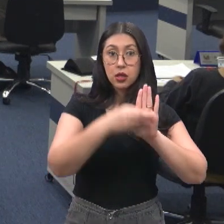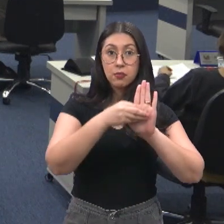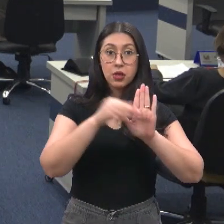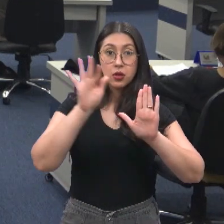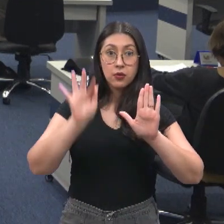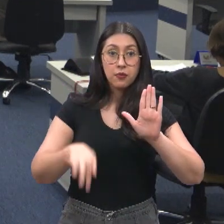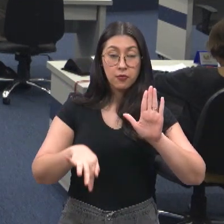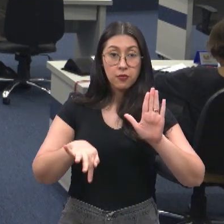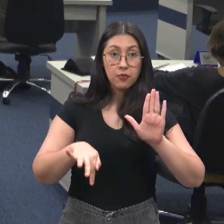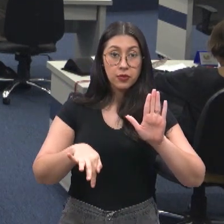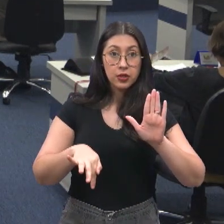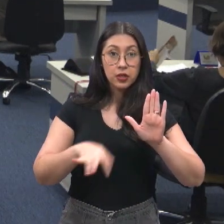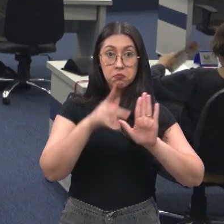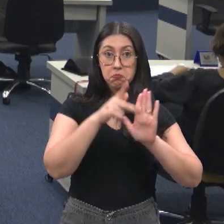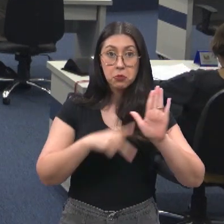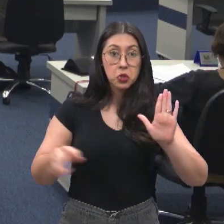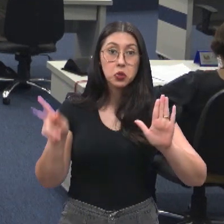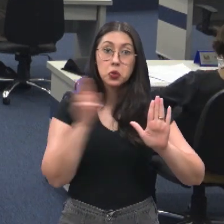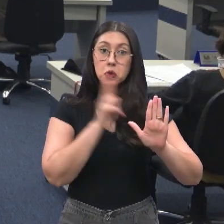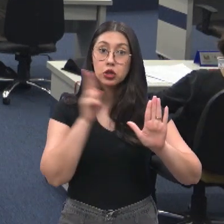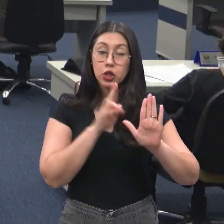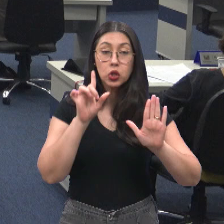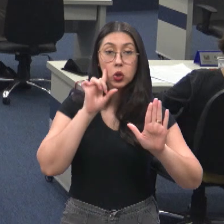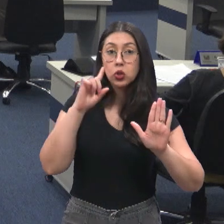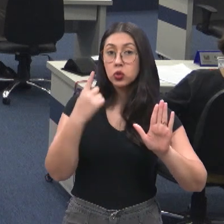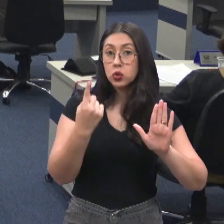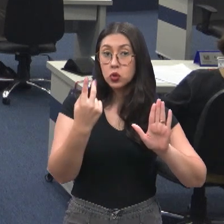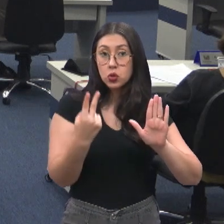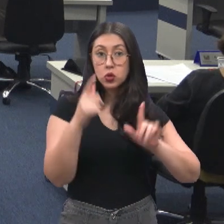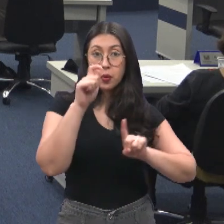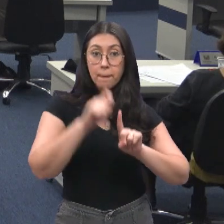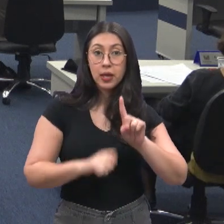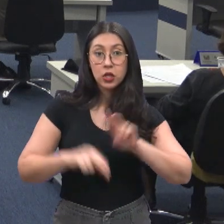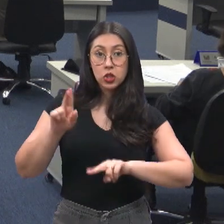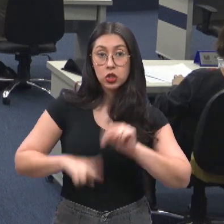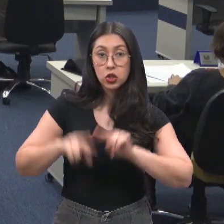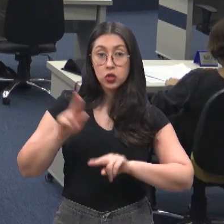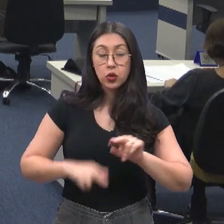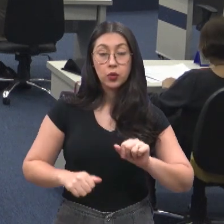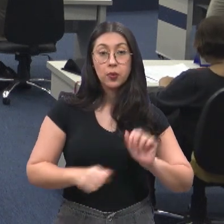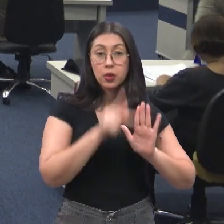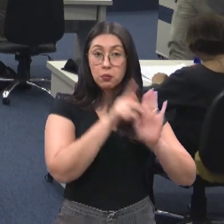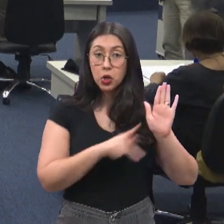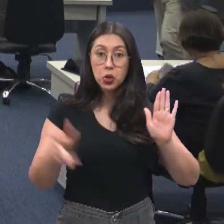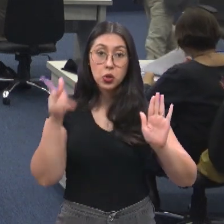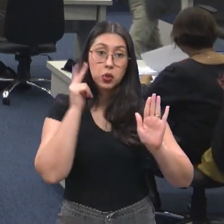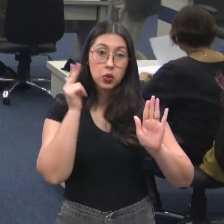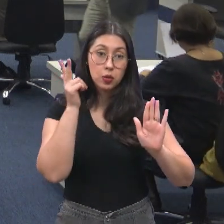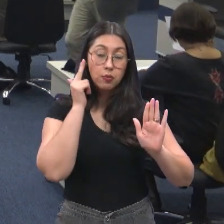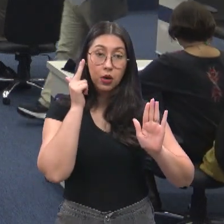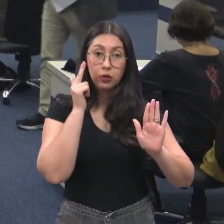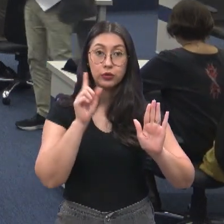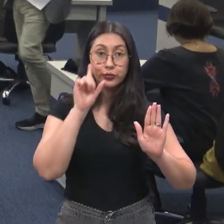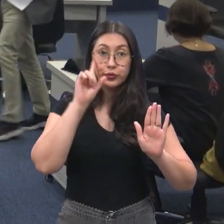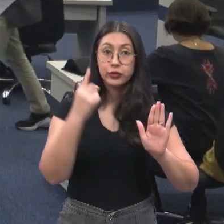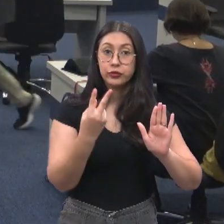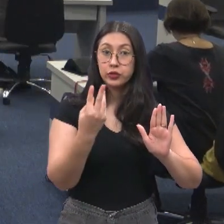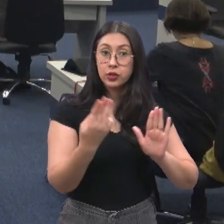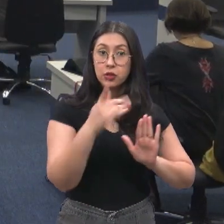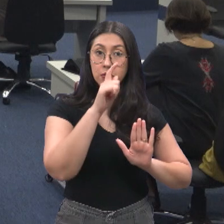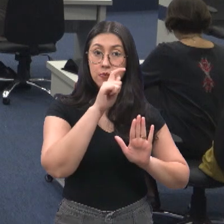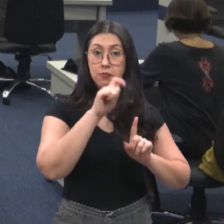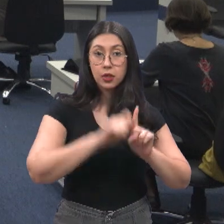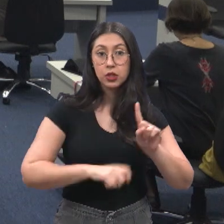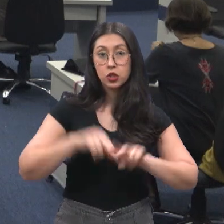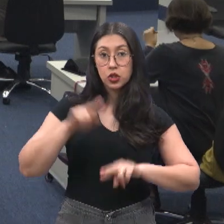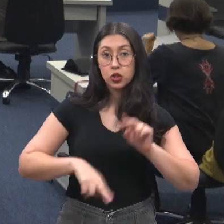emendas, rito urgente, 12 de junho de 2025, rito ordinário, 23 de junho de